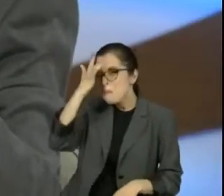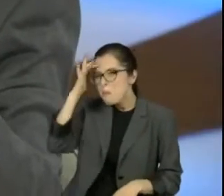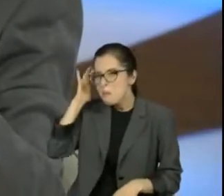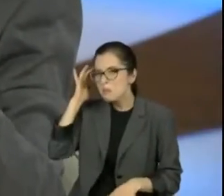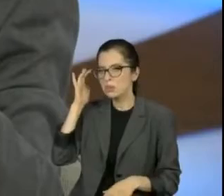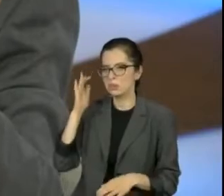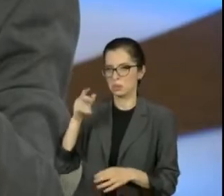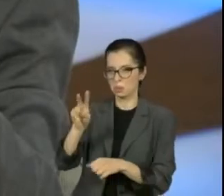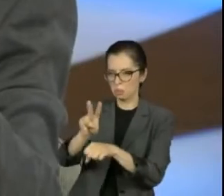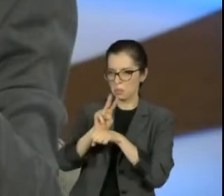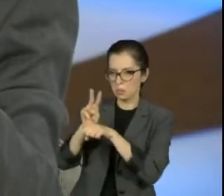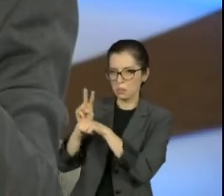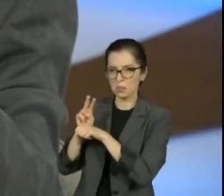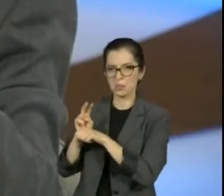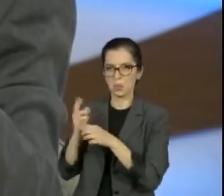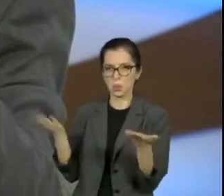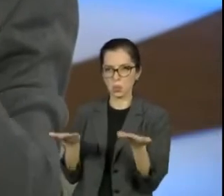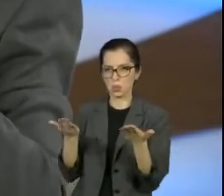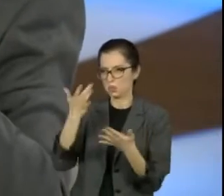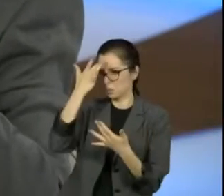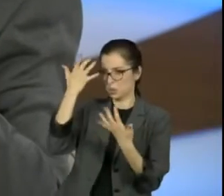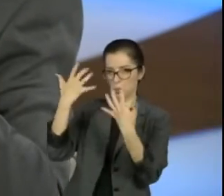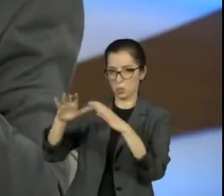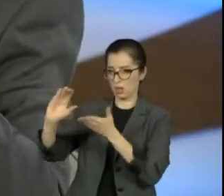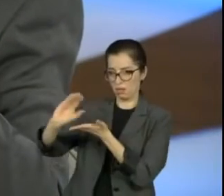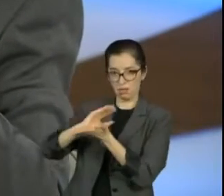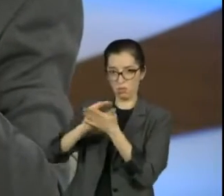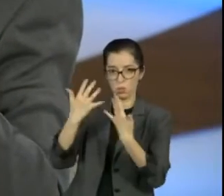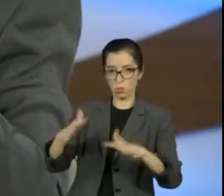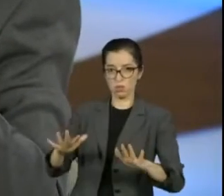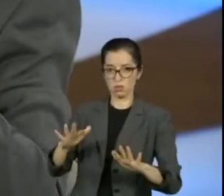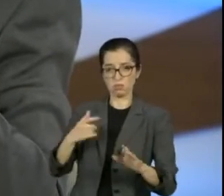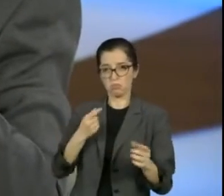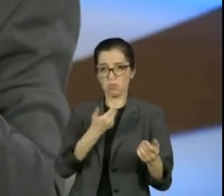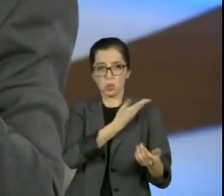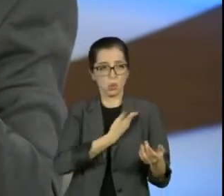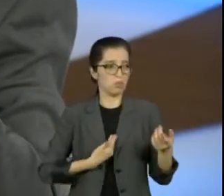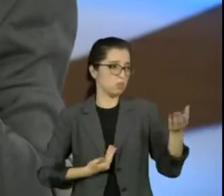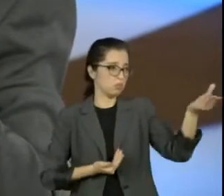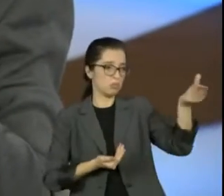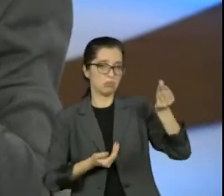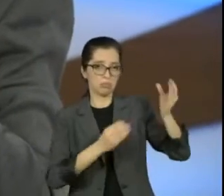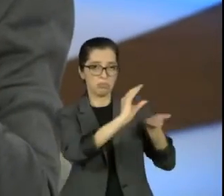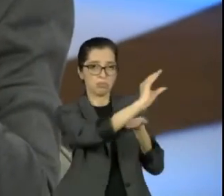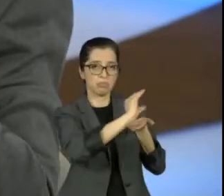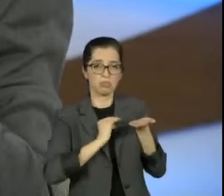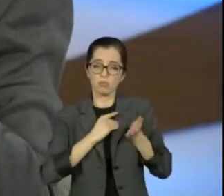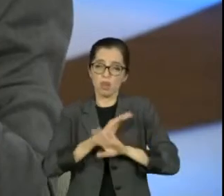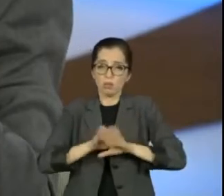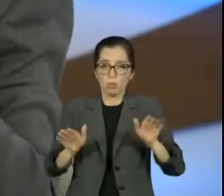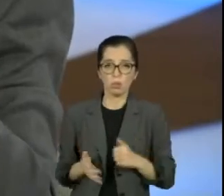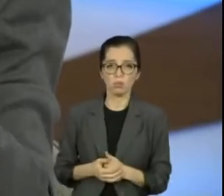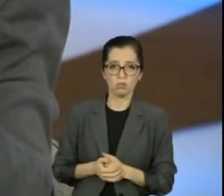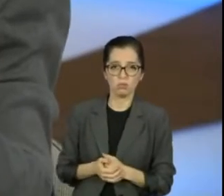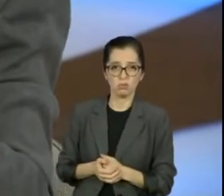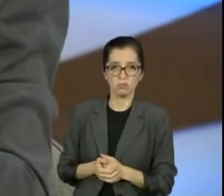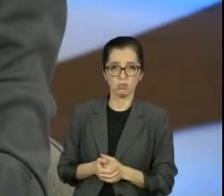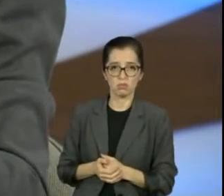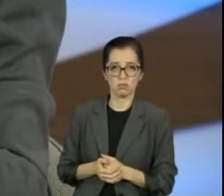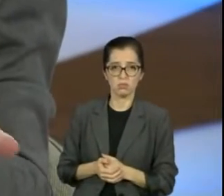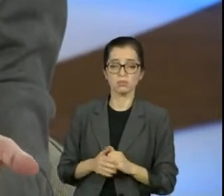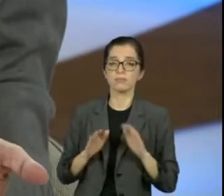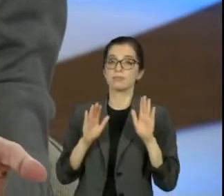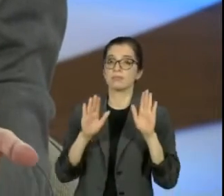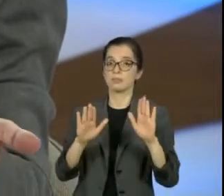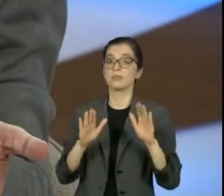Mas hoje está todo mundo correndo disso, né? E eu me coloquei numa condição política de falar, gente, eu